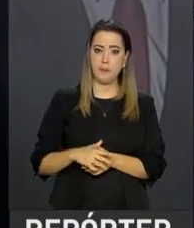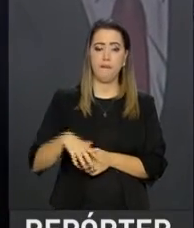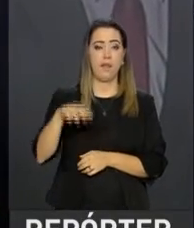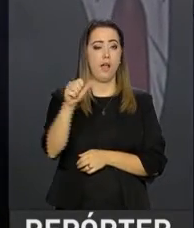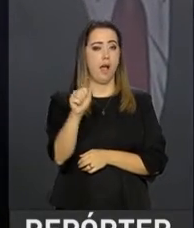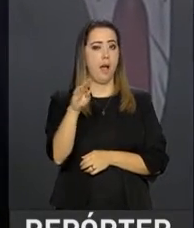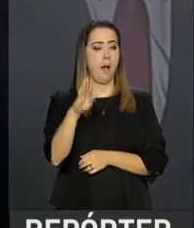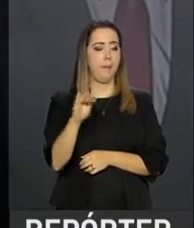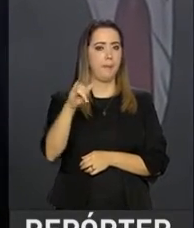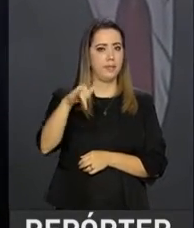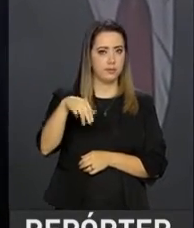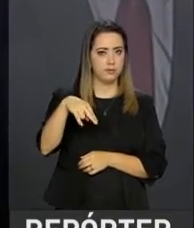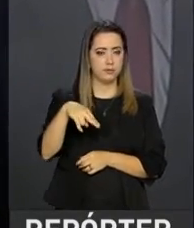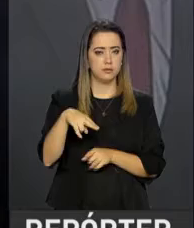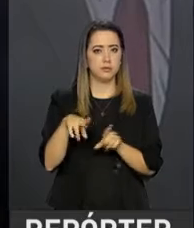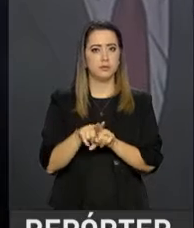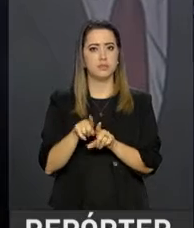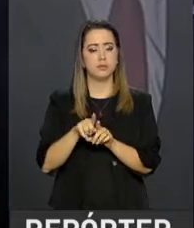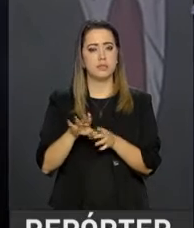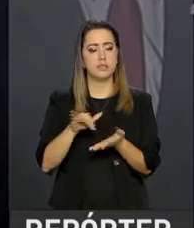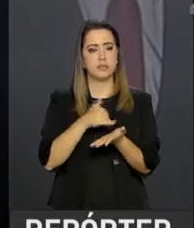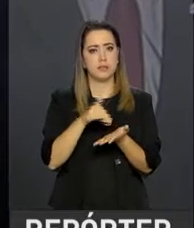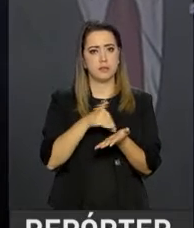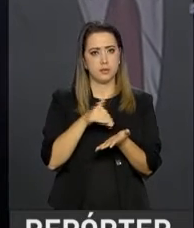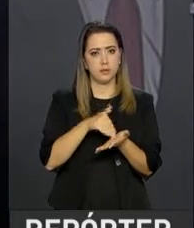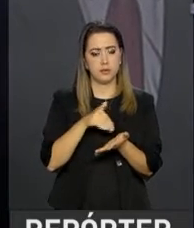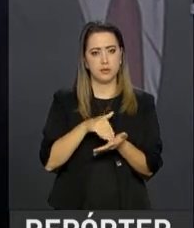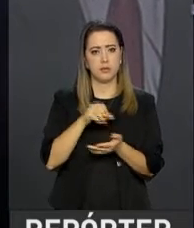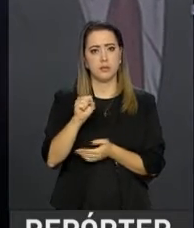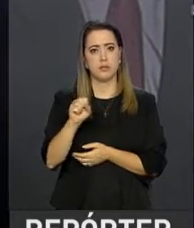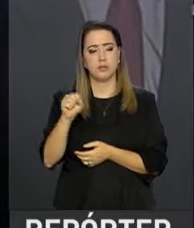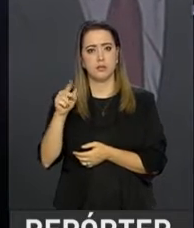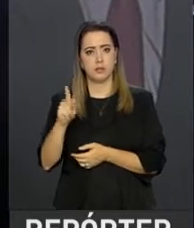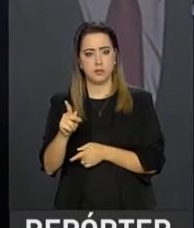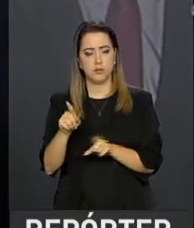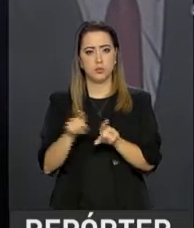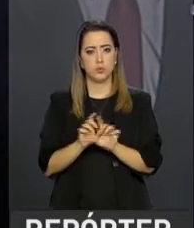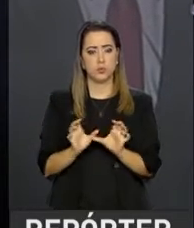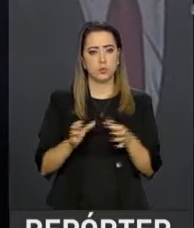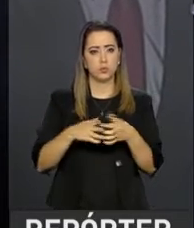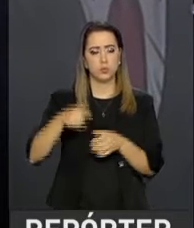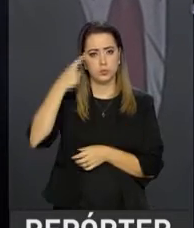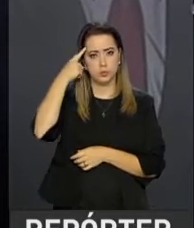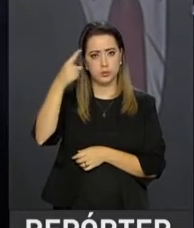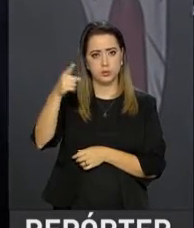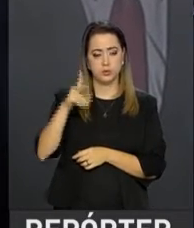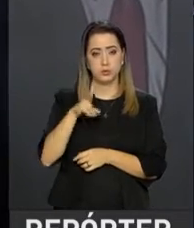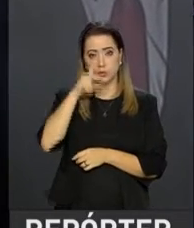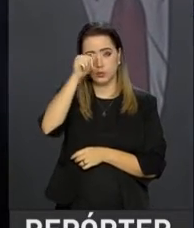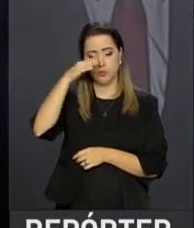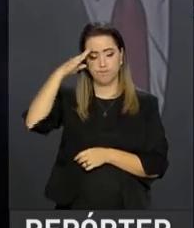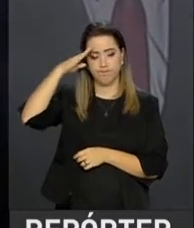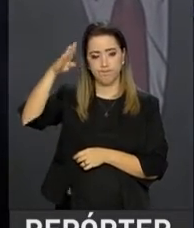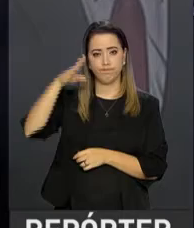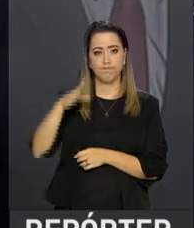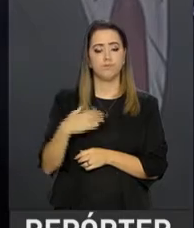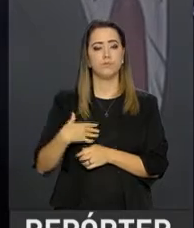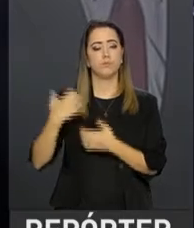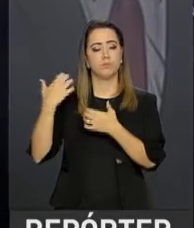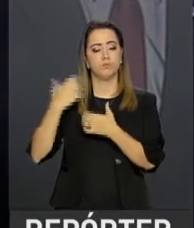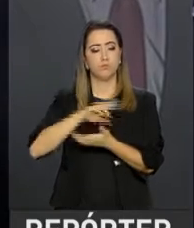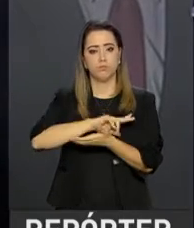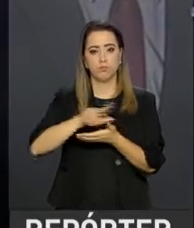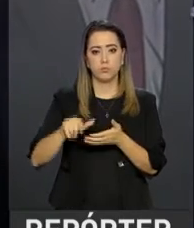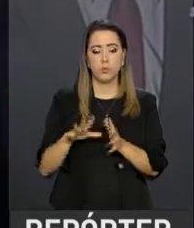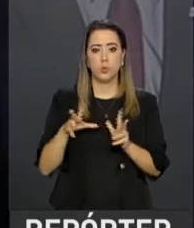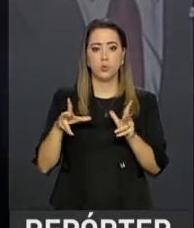ABIN, a Secretaria Nacional de Segurança Pública e a Inteligência das Forças Armadas, Marinha, Exército e